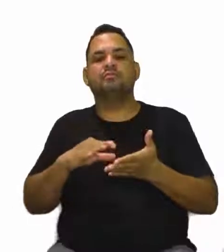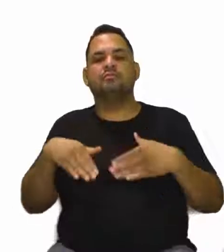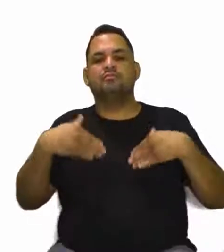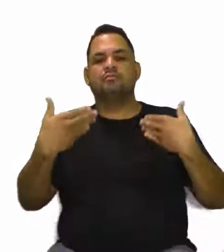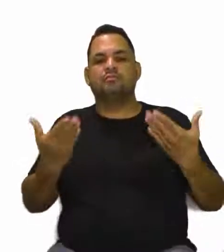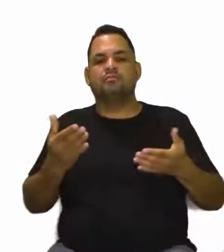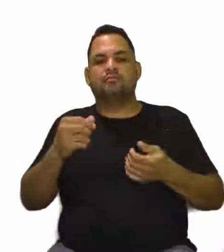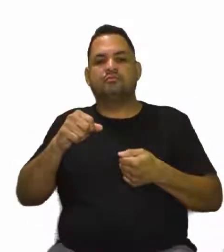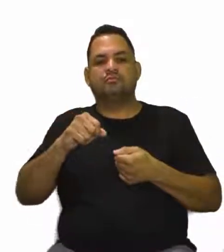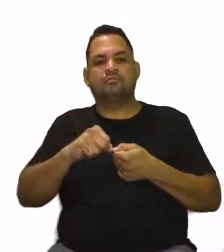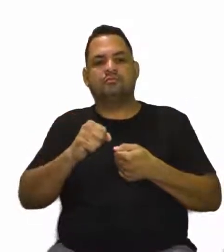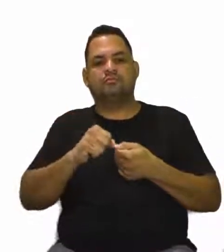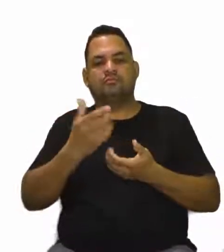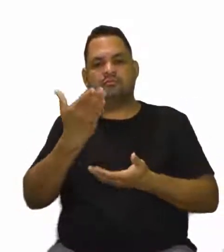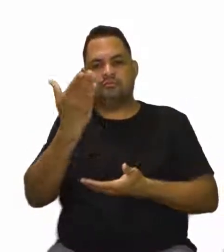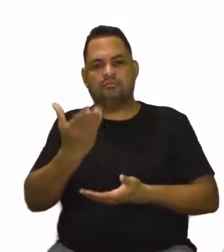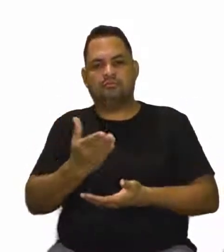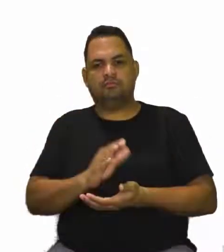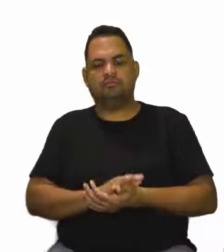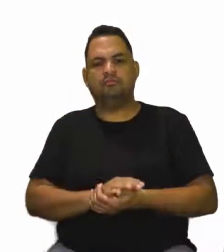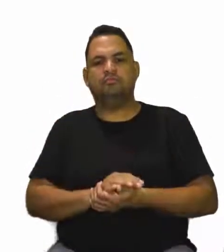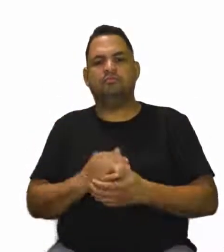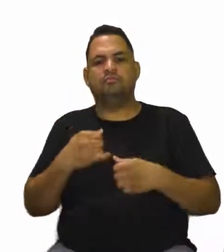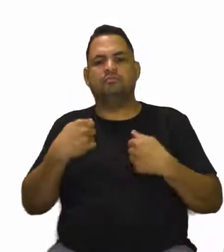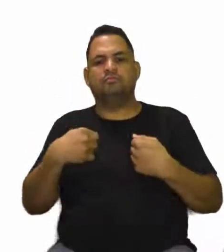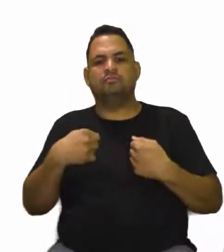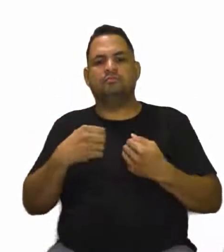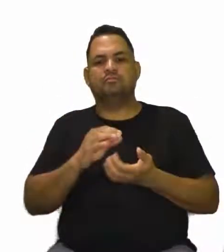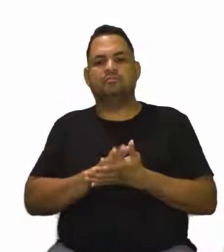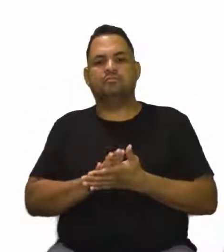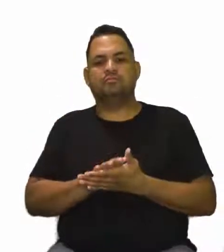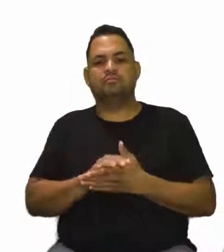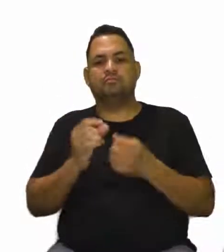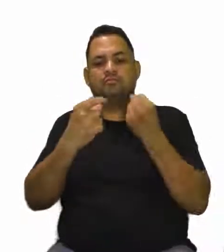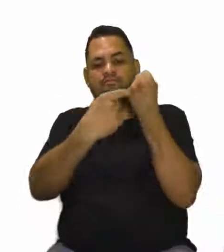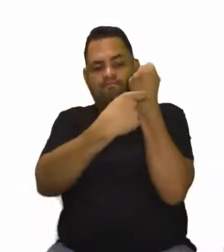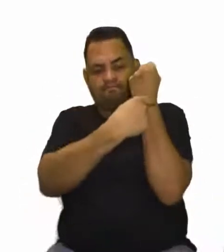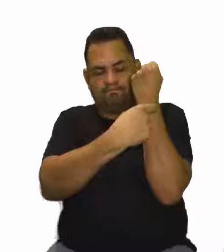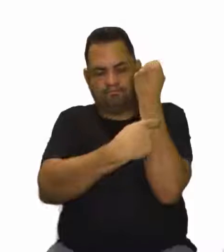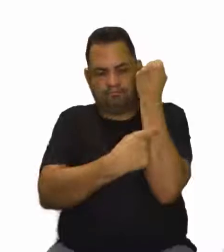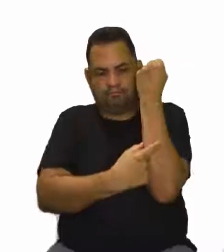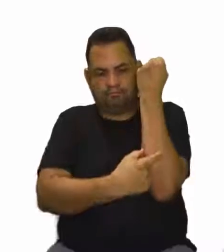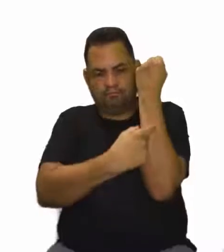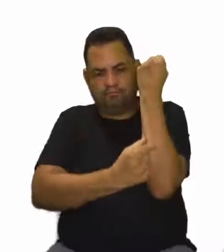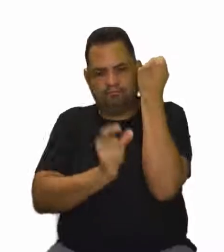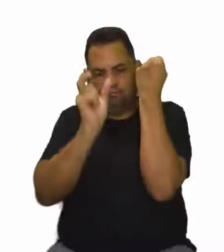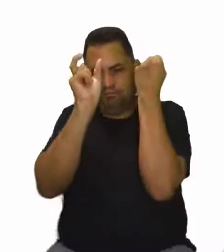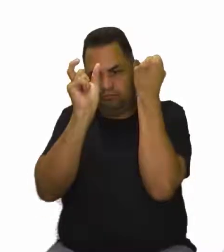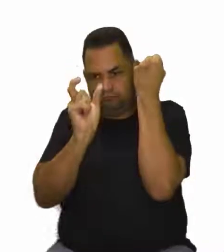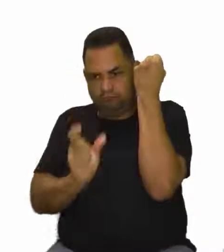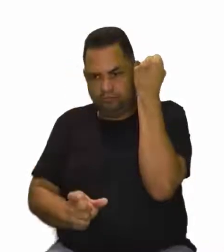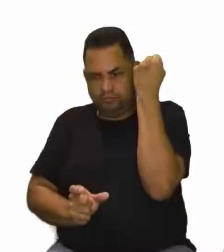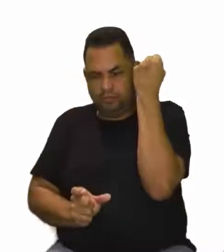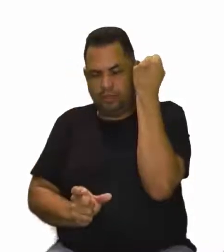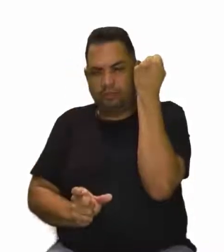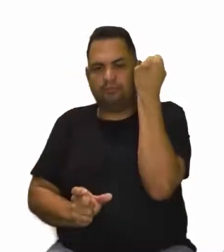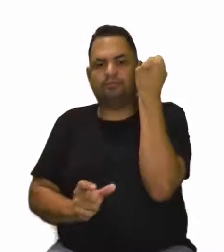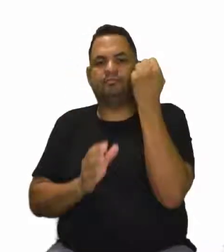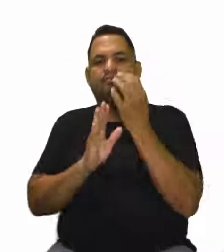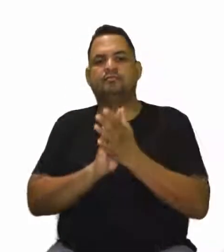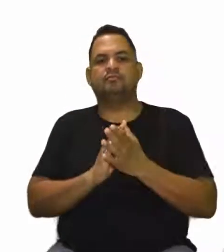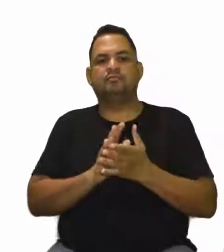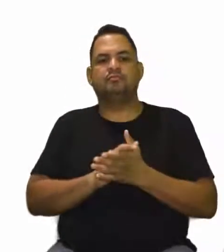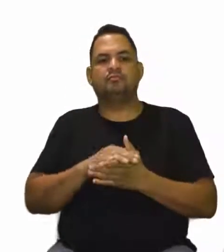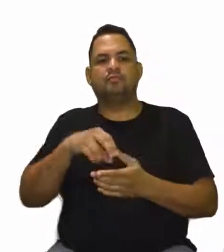Quando você for fazer o agachamento, você tem que manter a sua coluna ali ereta, né? Tem que ficar numa posição ereta. O